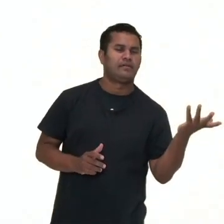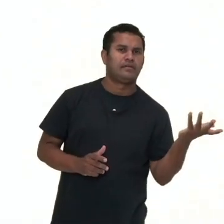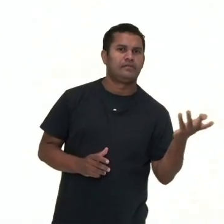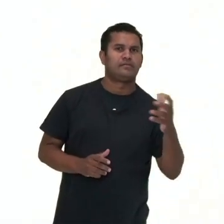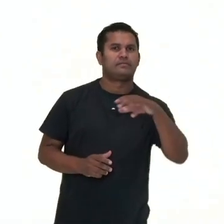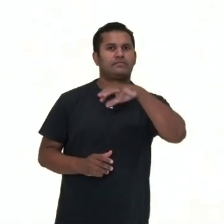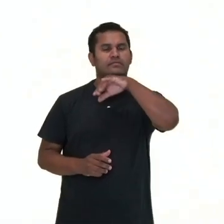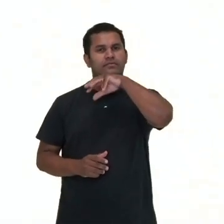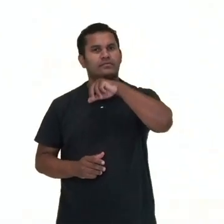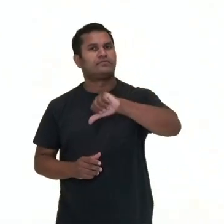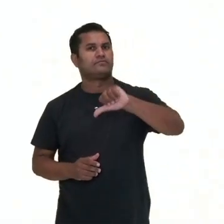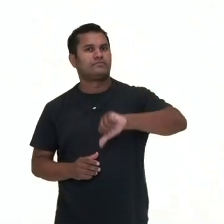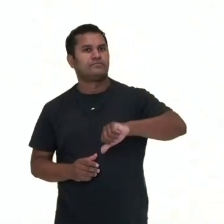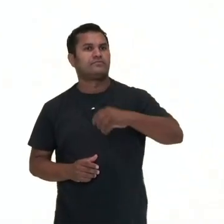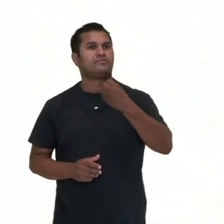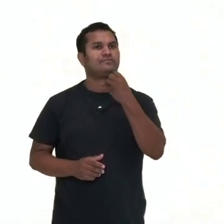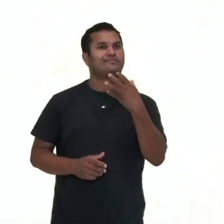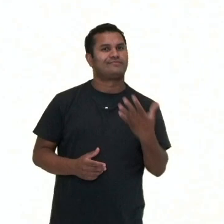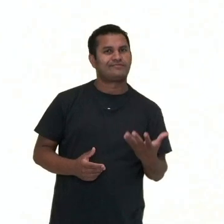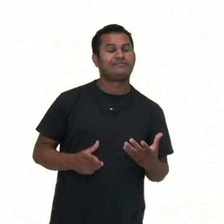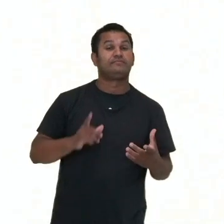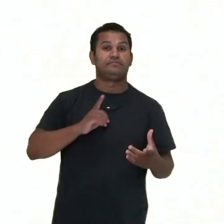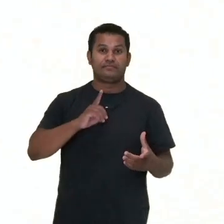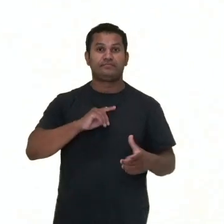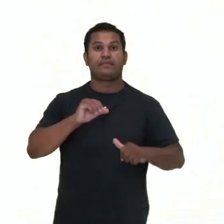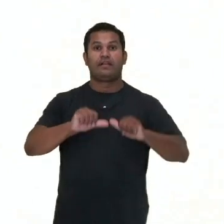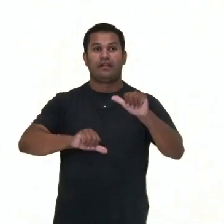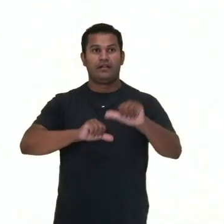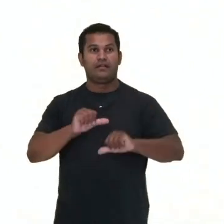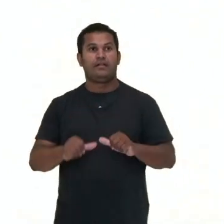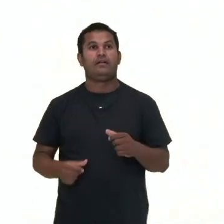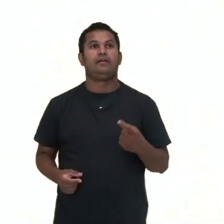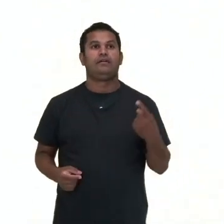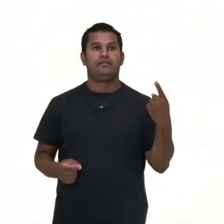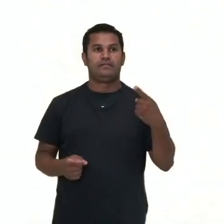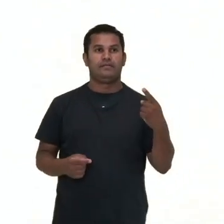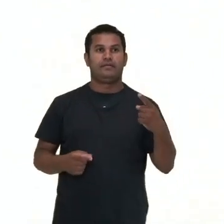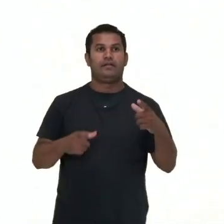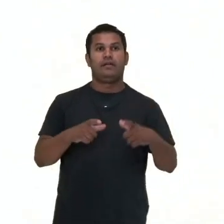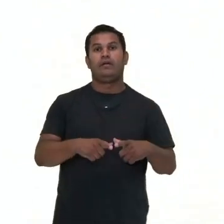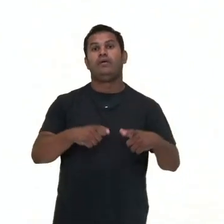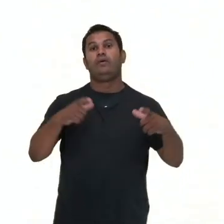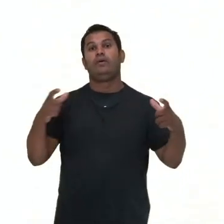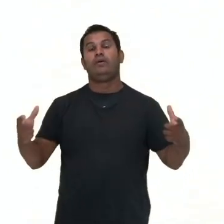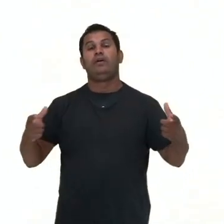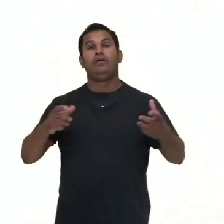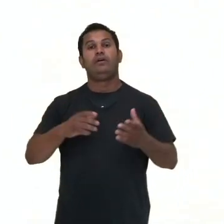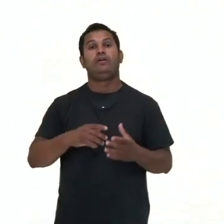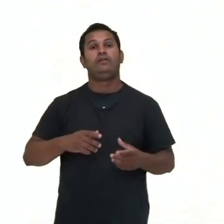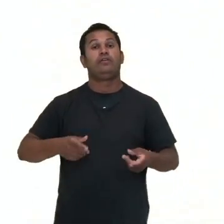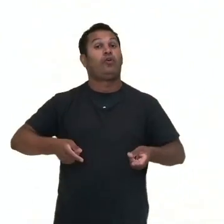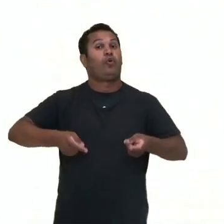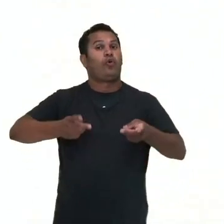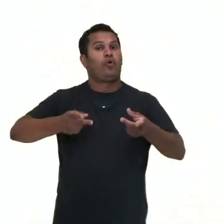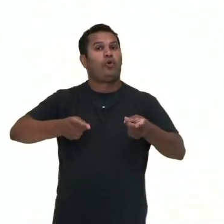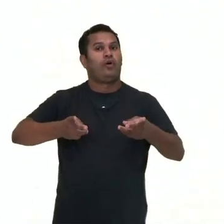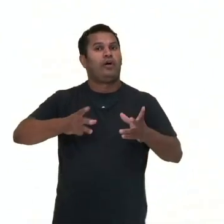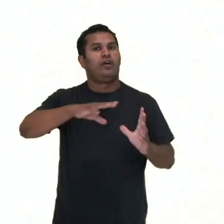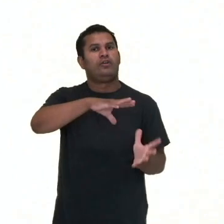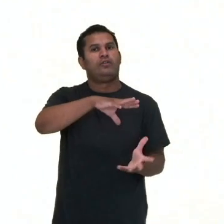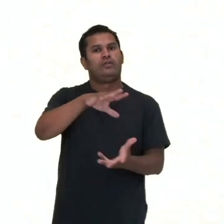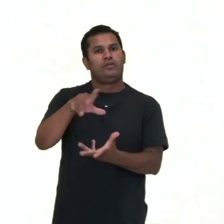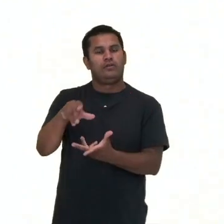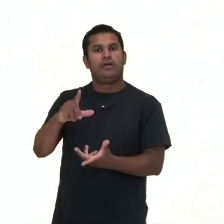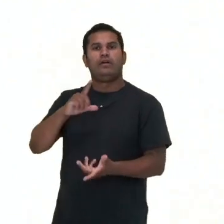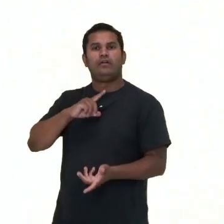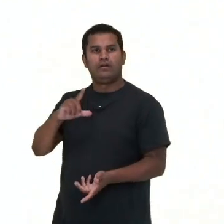navegações provocaram mudanças importantes no cenário mundial, como o grande crescimento do comércio mundial,